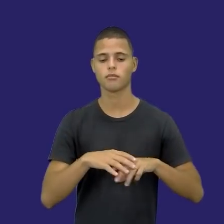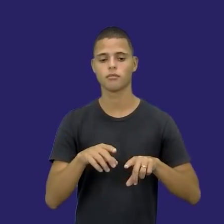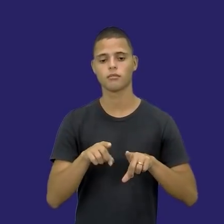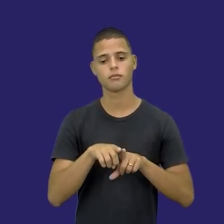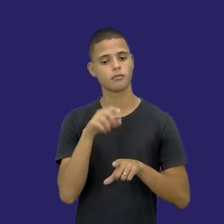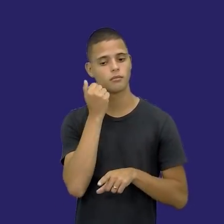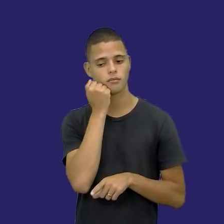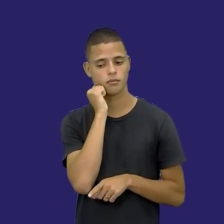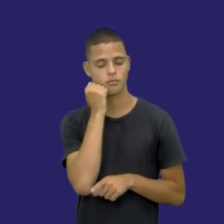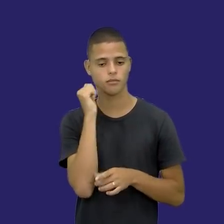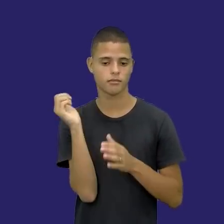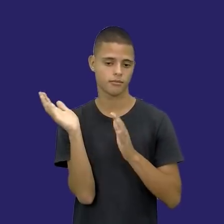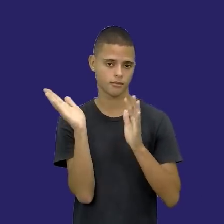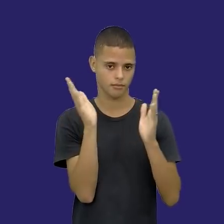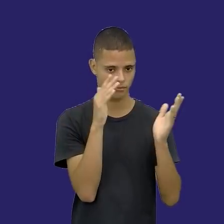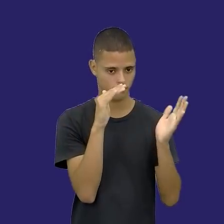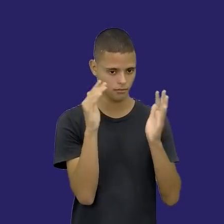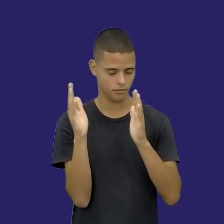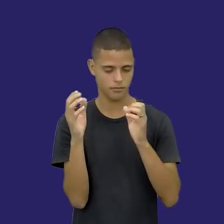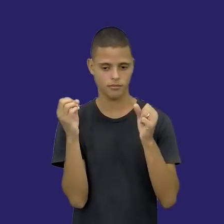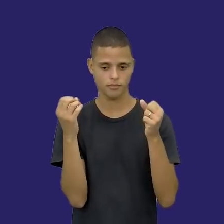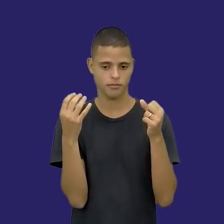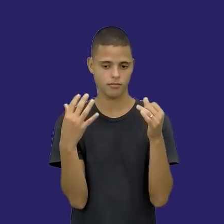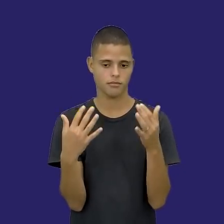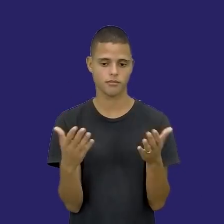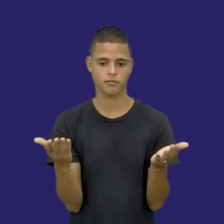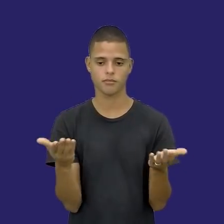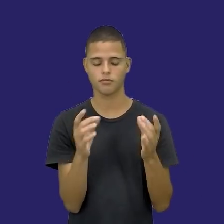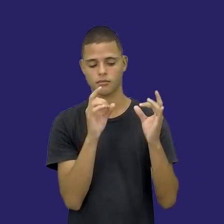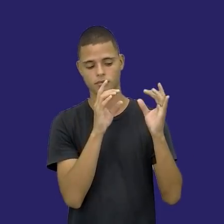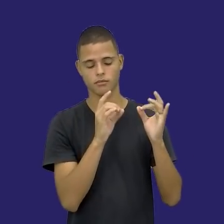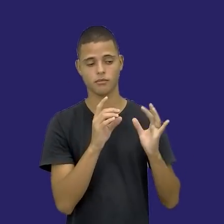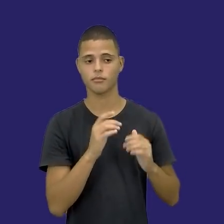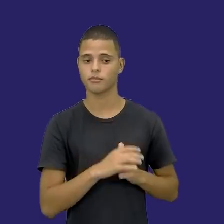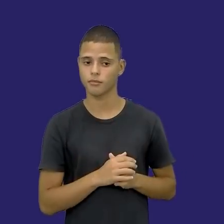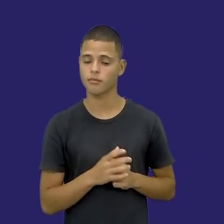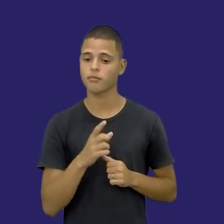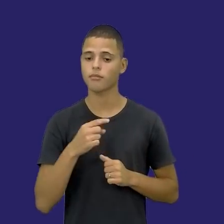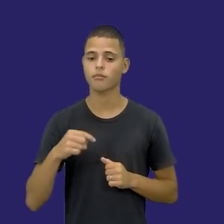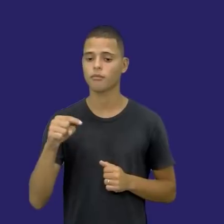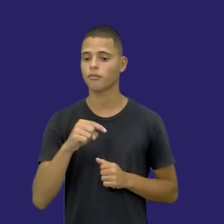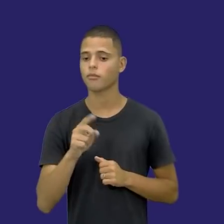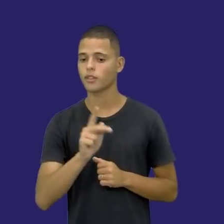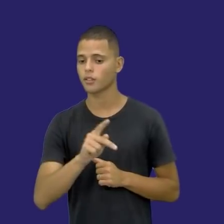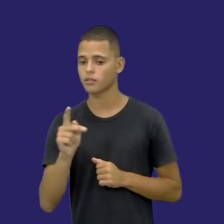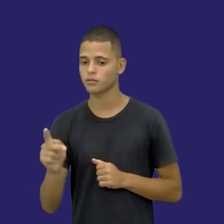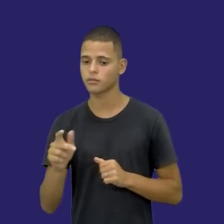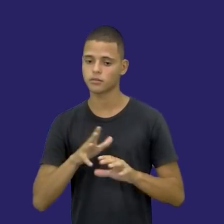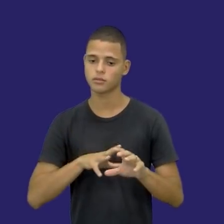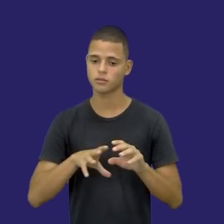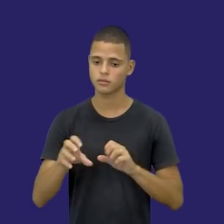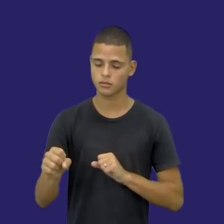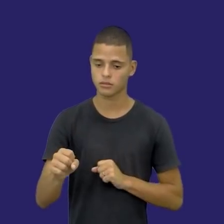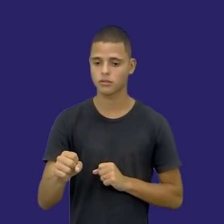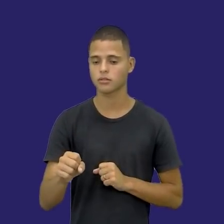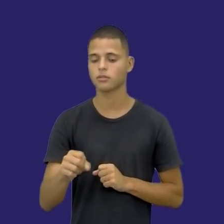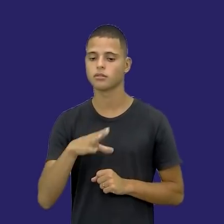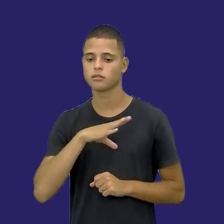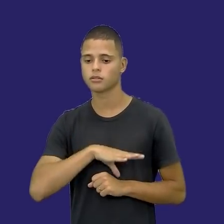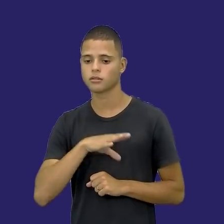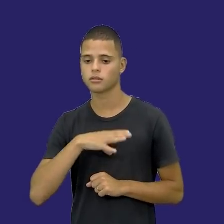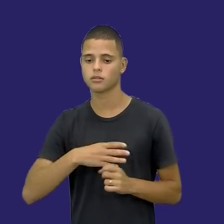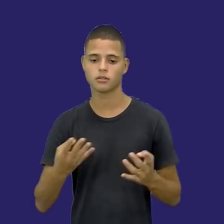eu contar aqui um pequeno detalhe. Nós, professores, formadores de língua portuguesa, de matemática e de ciências da